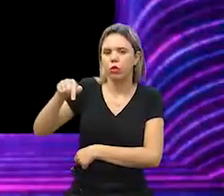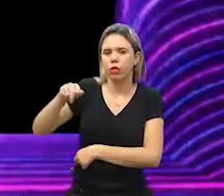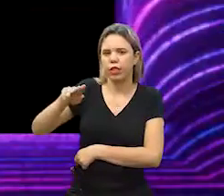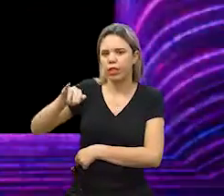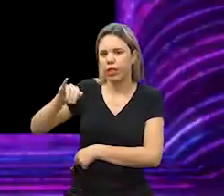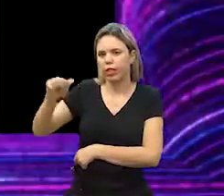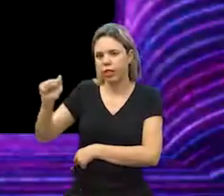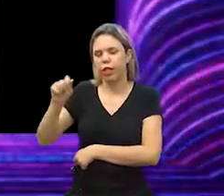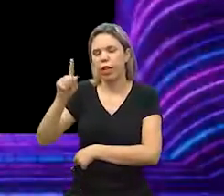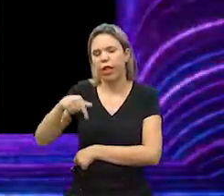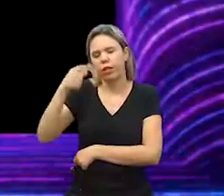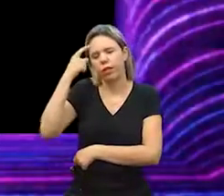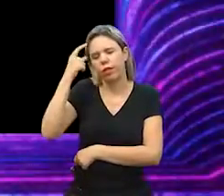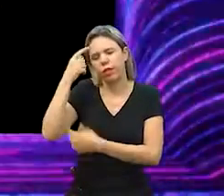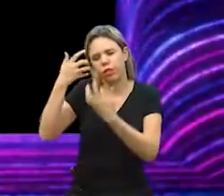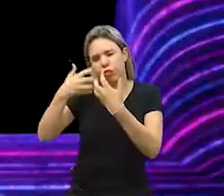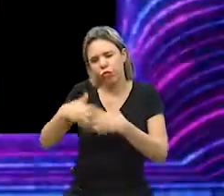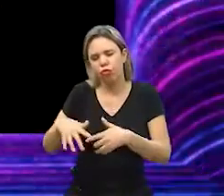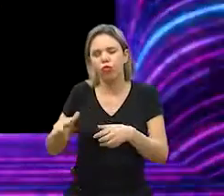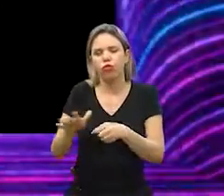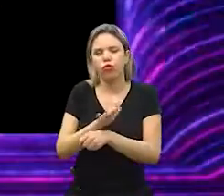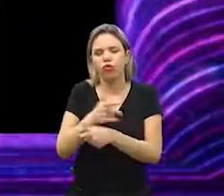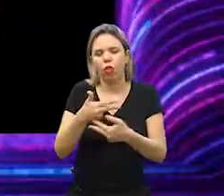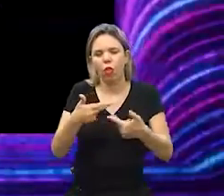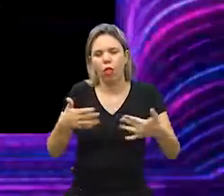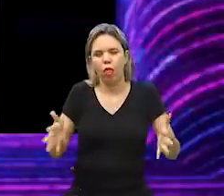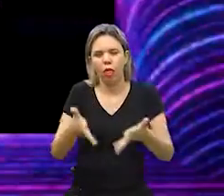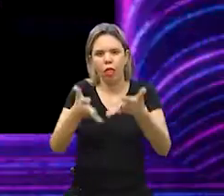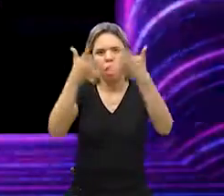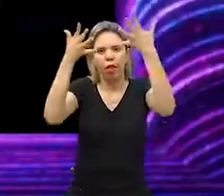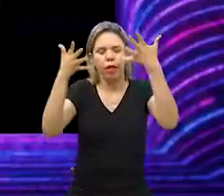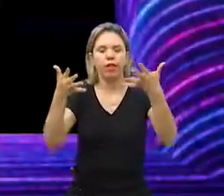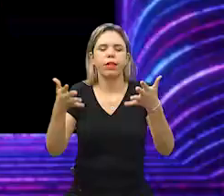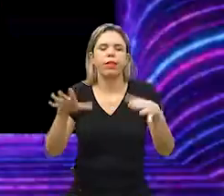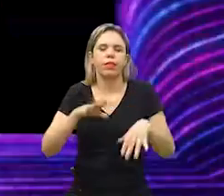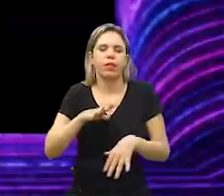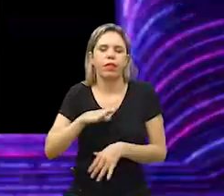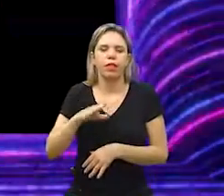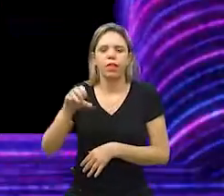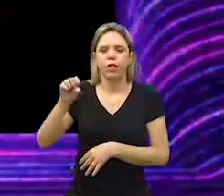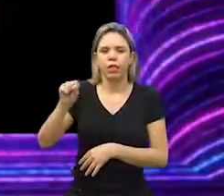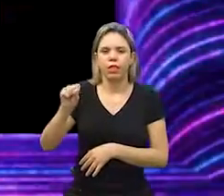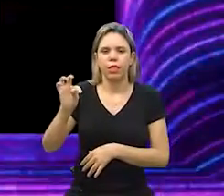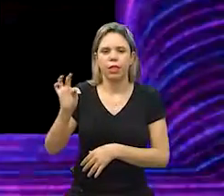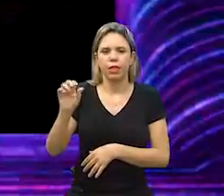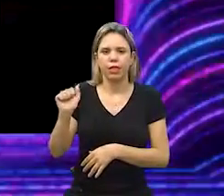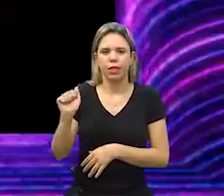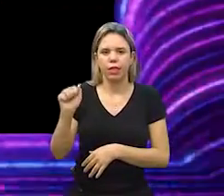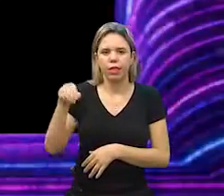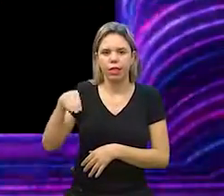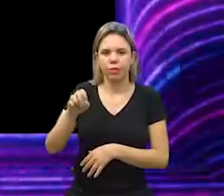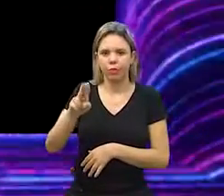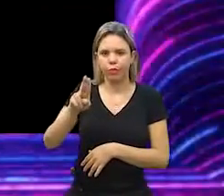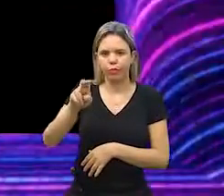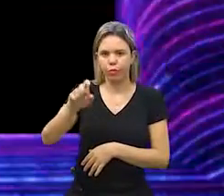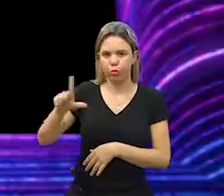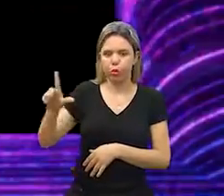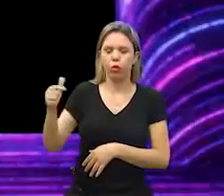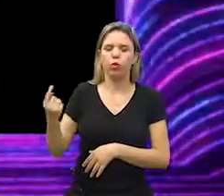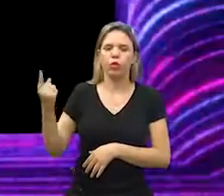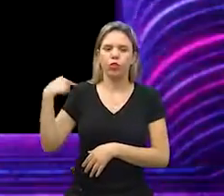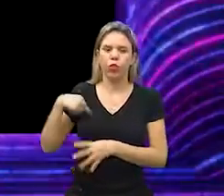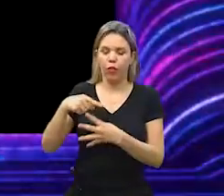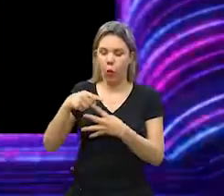ficou na minha cabeça. Istambul é um lugar cheio de vida. É um lugar que é uma cidade que já passou por 4 impérios,